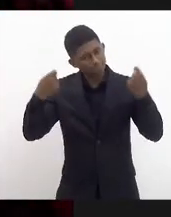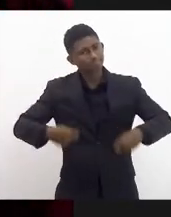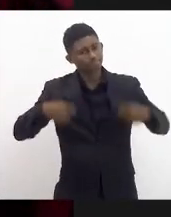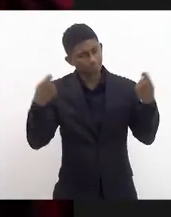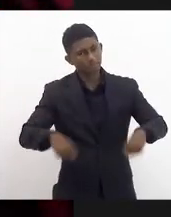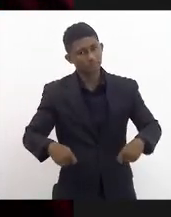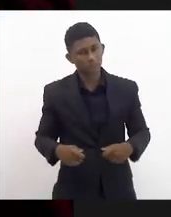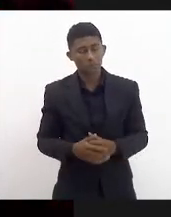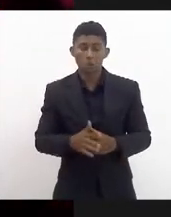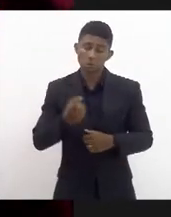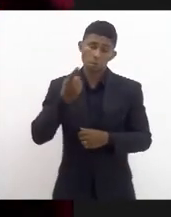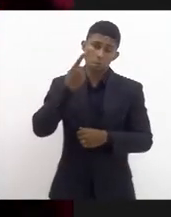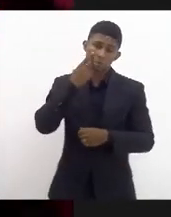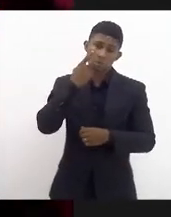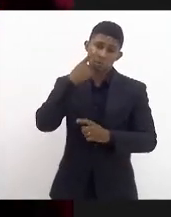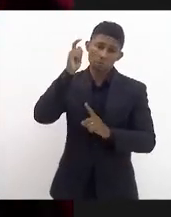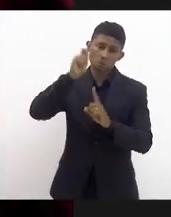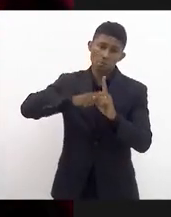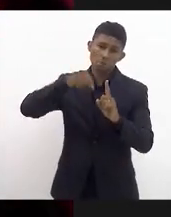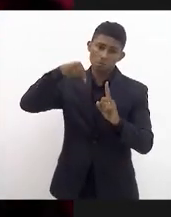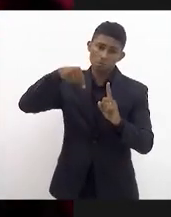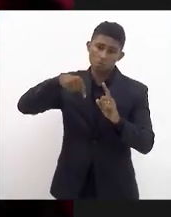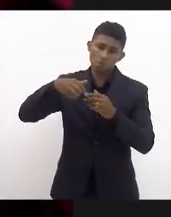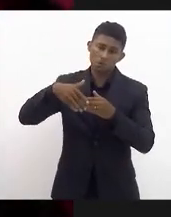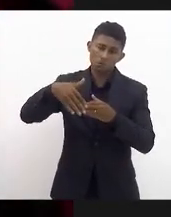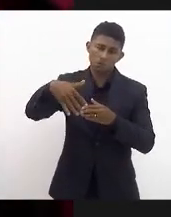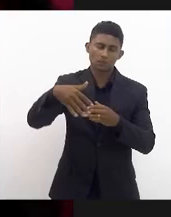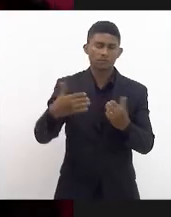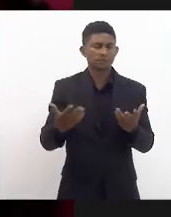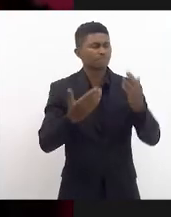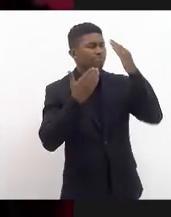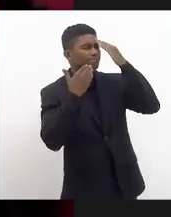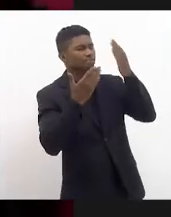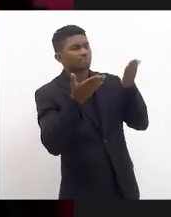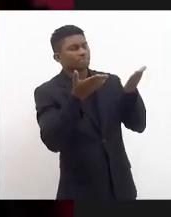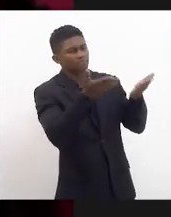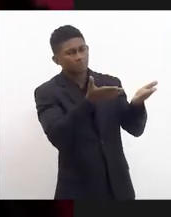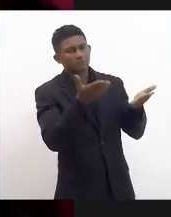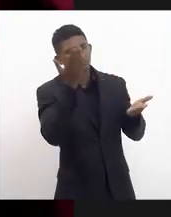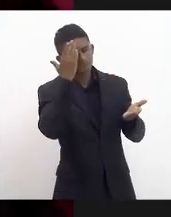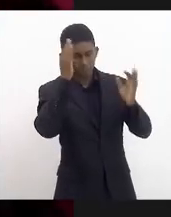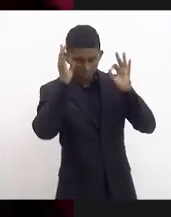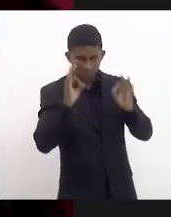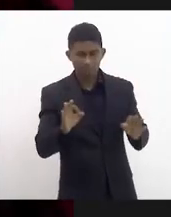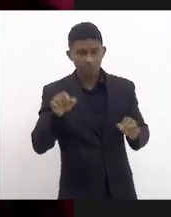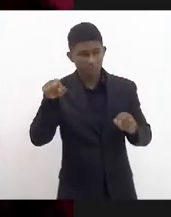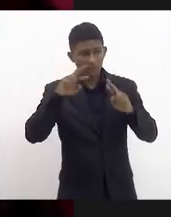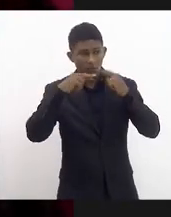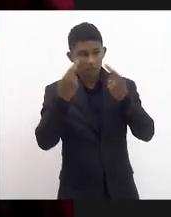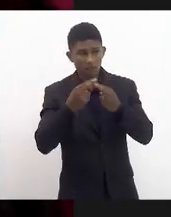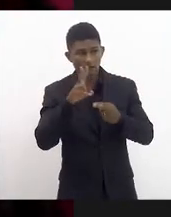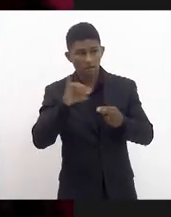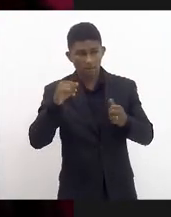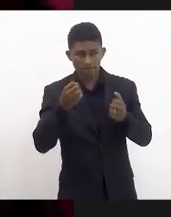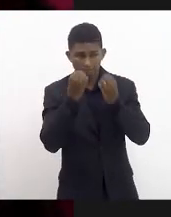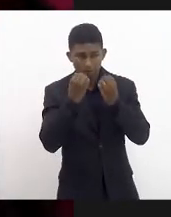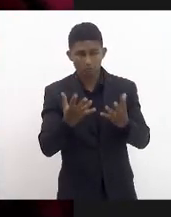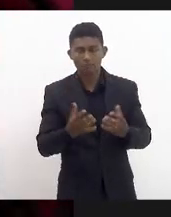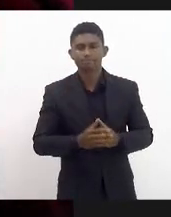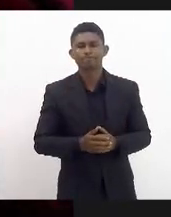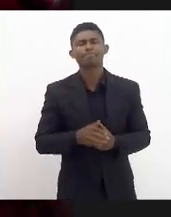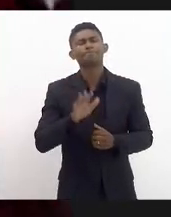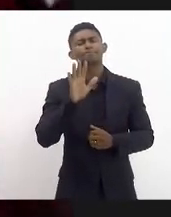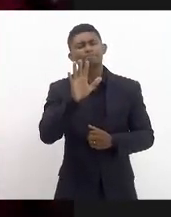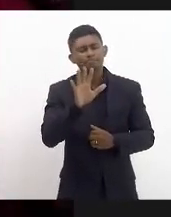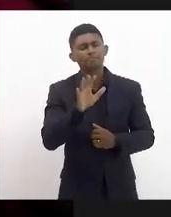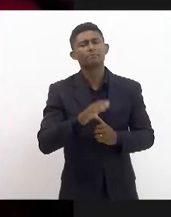logo nesse mês. Então, muito obrigada, presidente. Tenho certeza que essa reunião vai ser muito frutífera. Bom, mas eu queria,